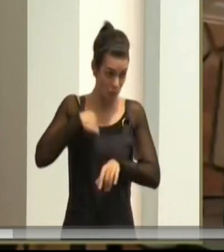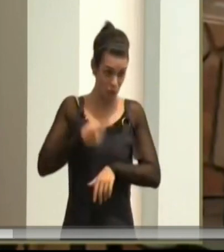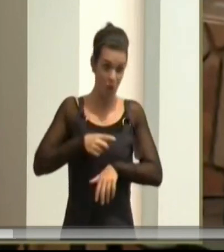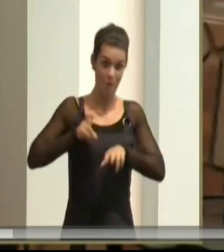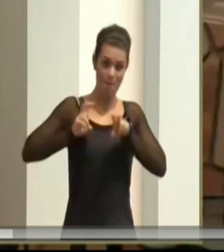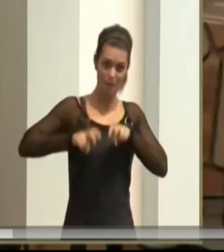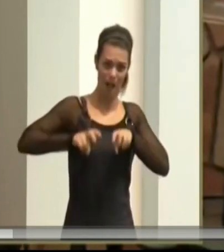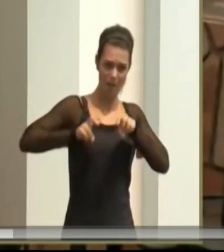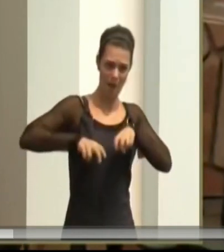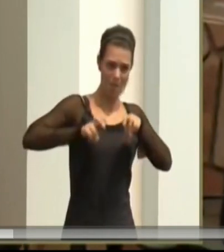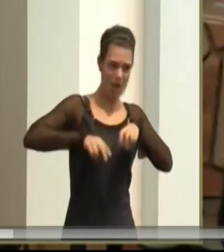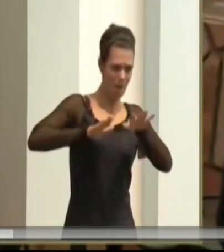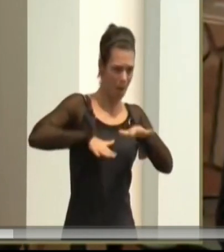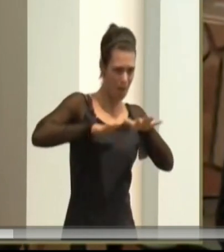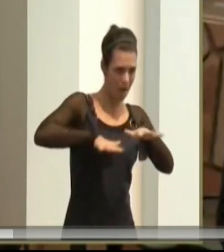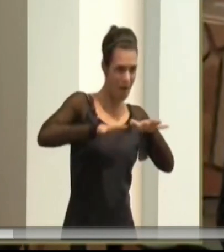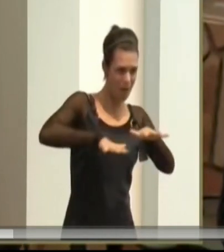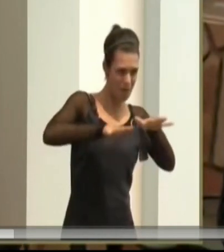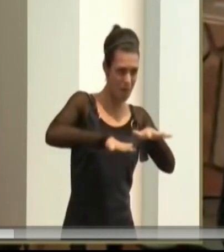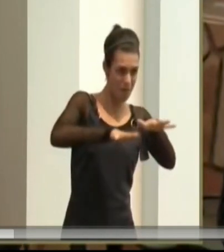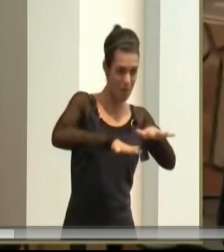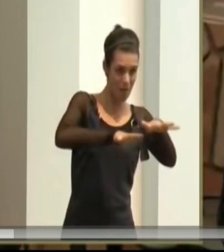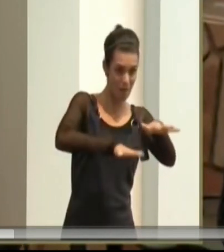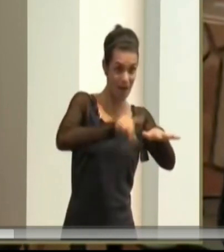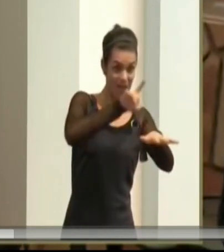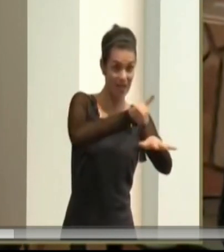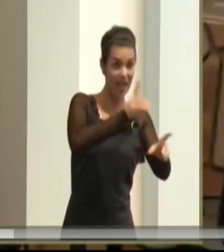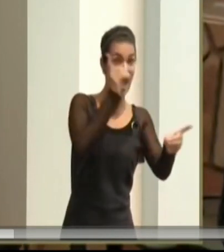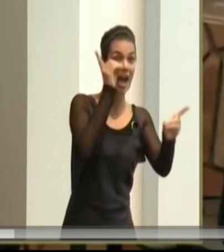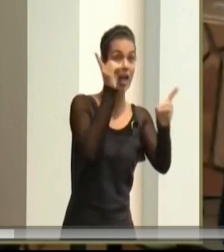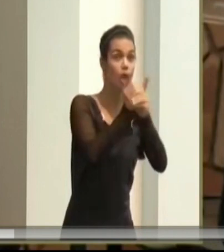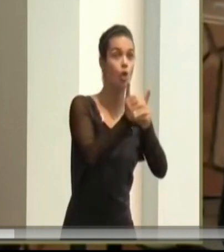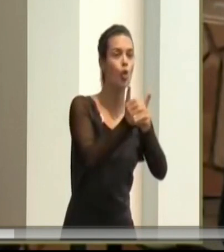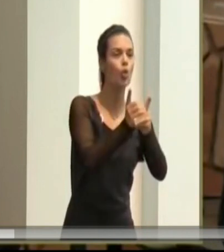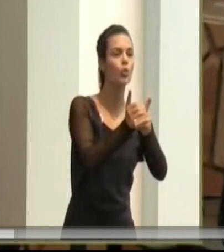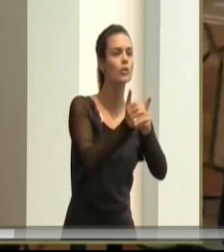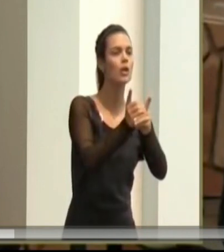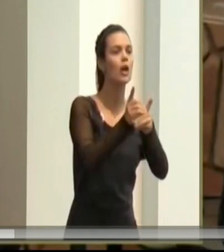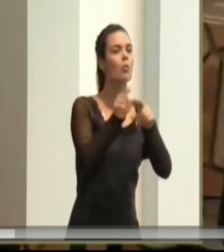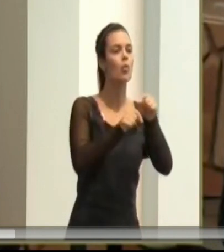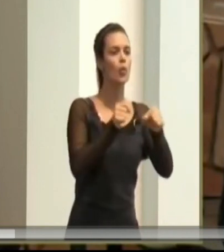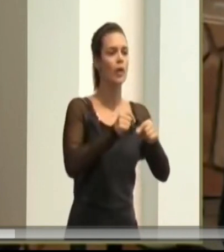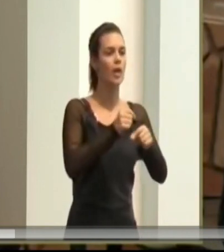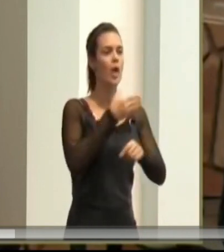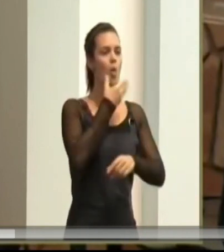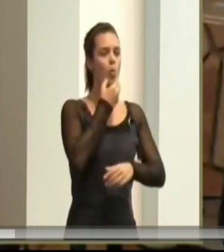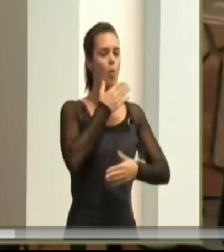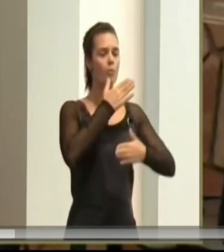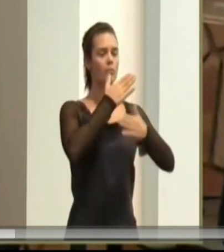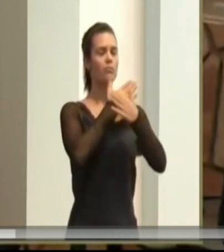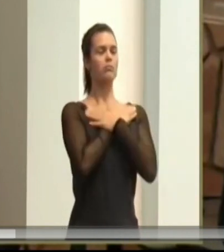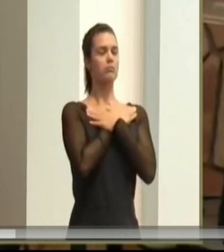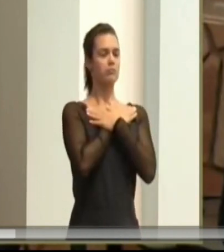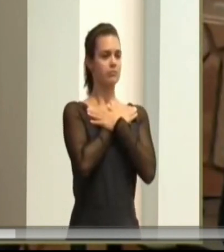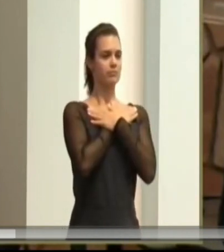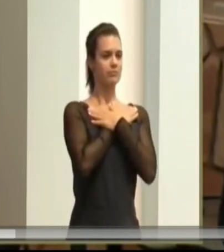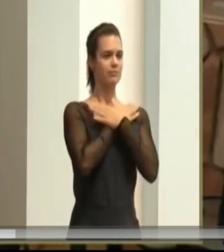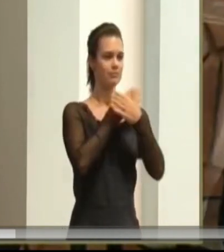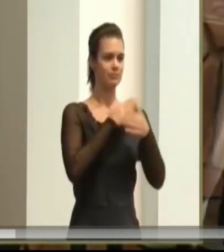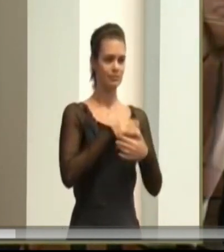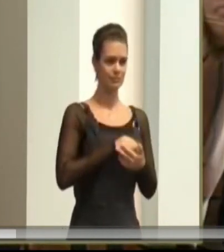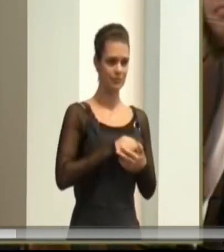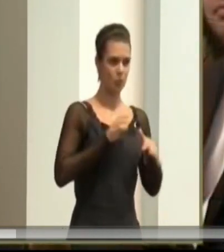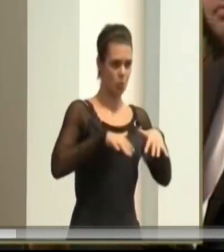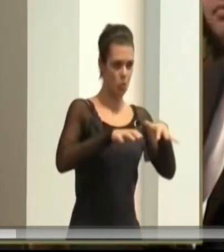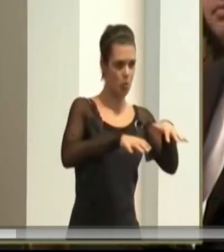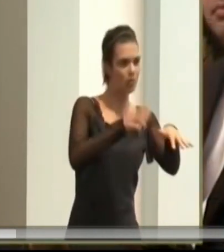peregrinação, e nós lá encontramos um caixão do nosso líder, do nosso fundador. Mas quando vocês cristãos